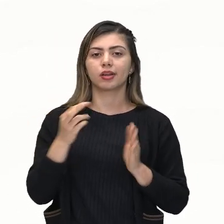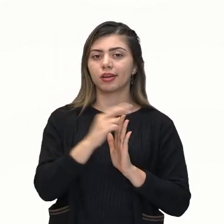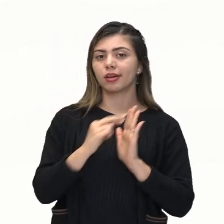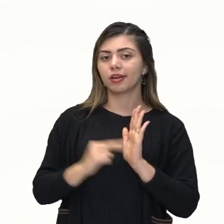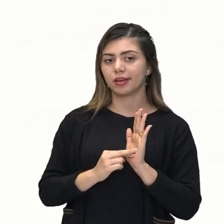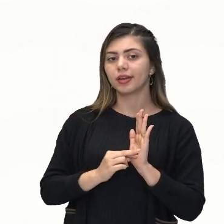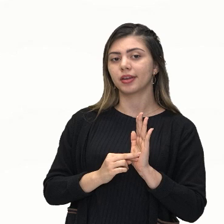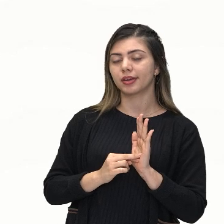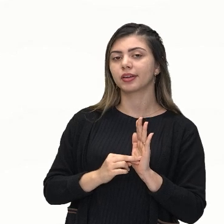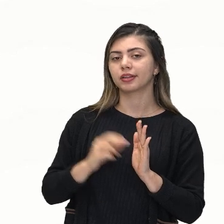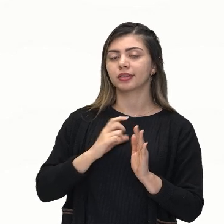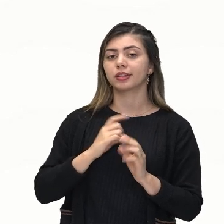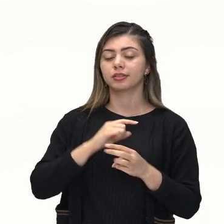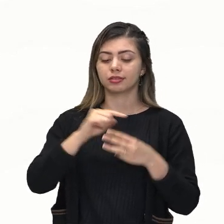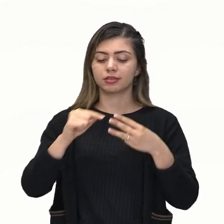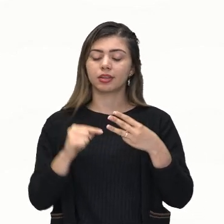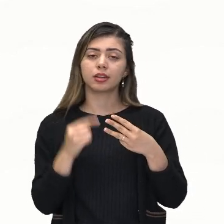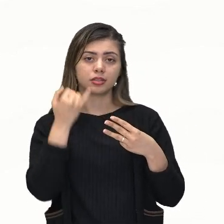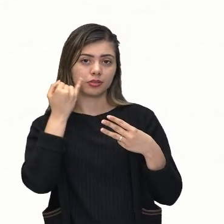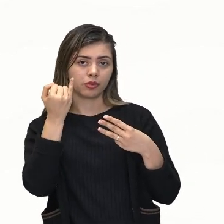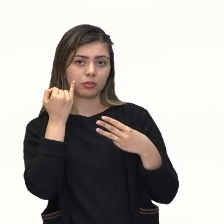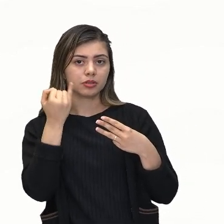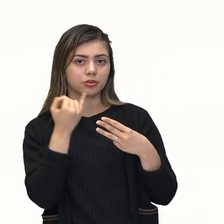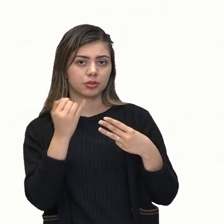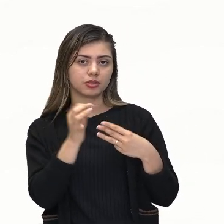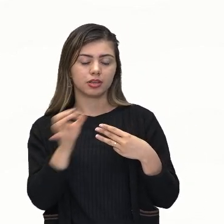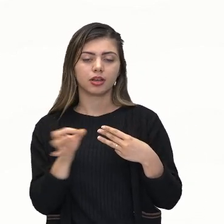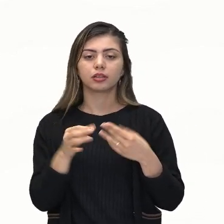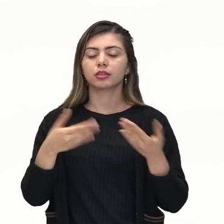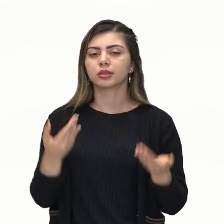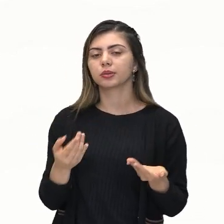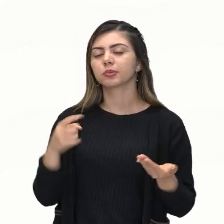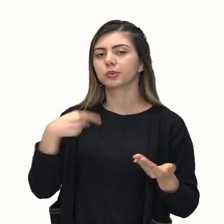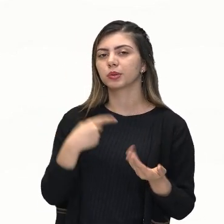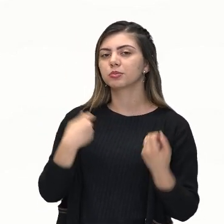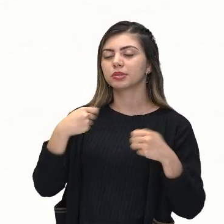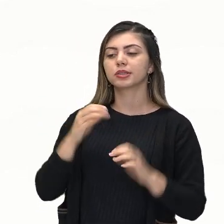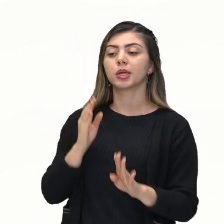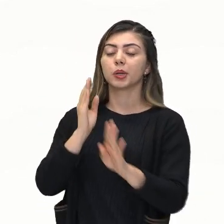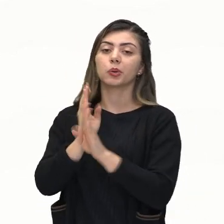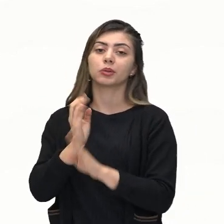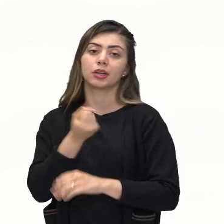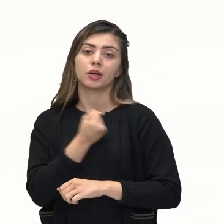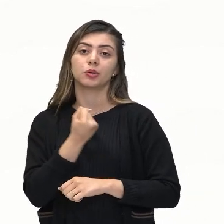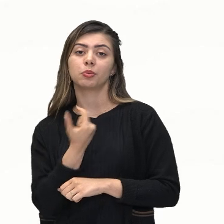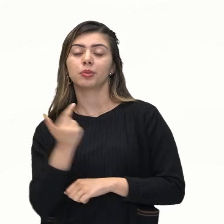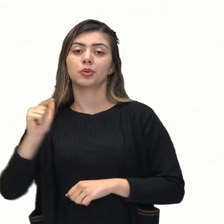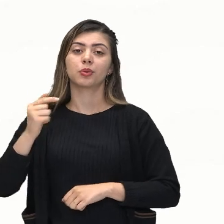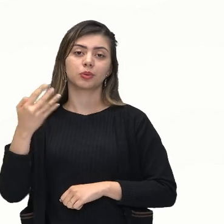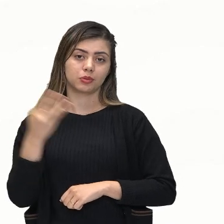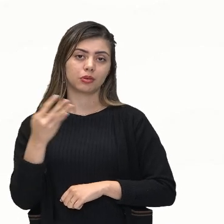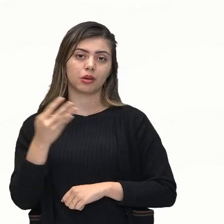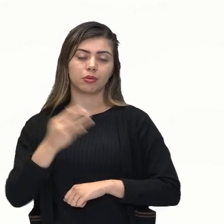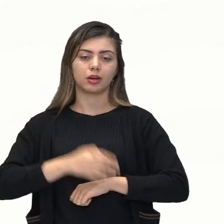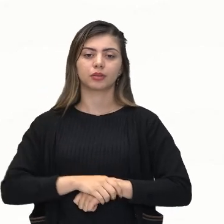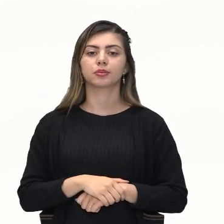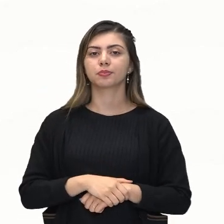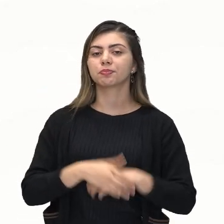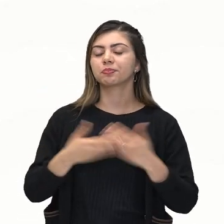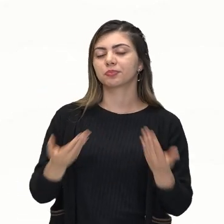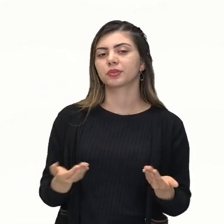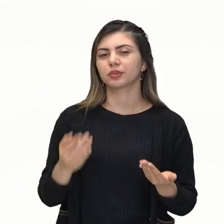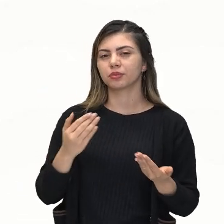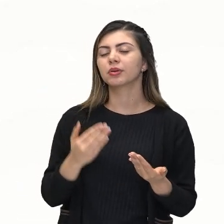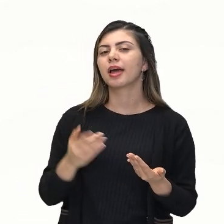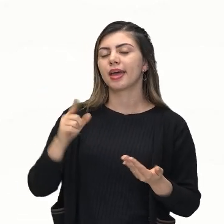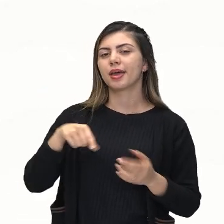dar, claro, 3 informações para a gente e a gente vai ter que encontrar a nossa quarta informação, né? Que vai ser